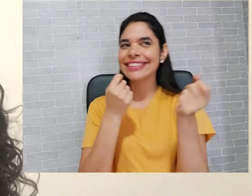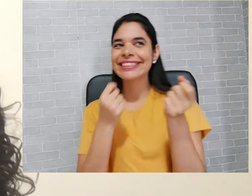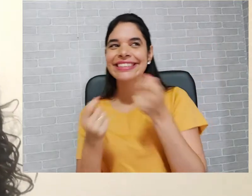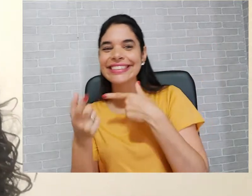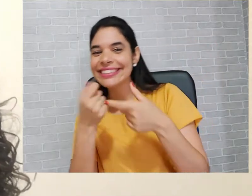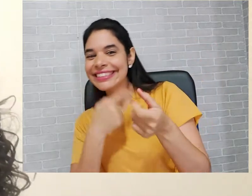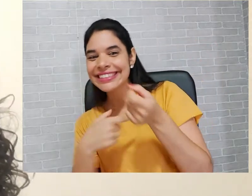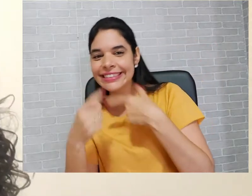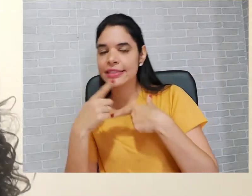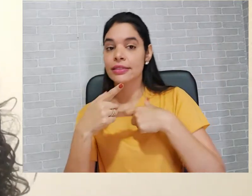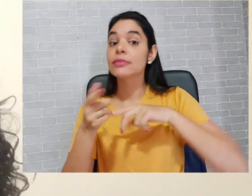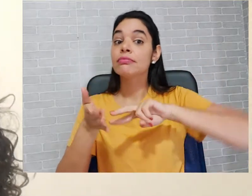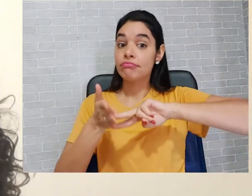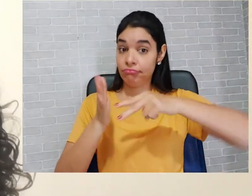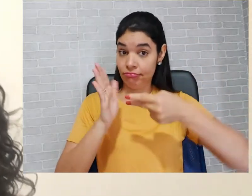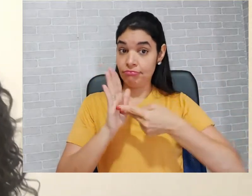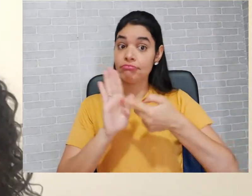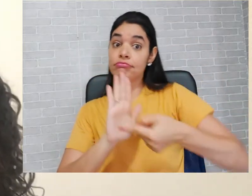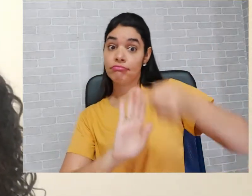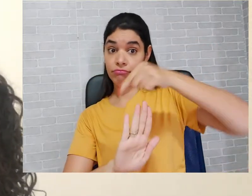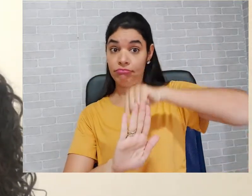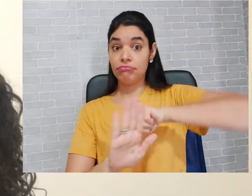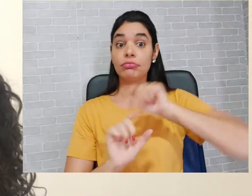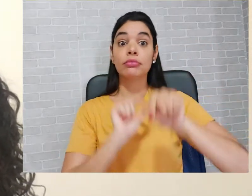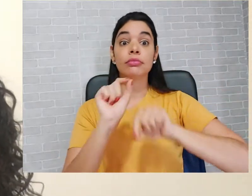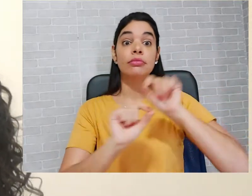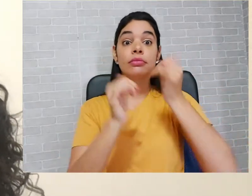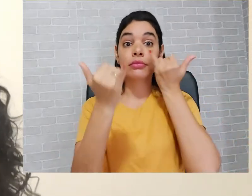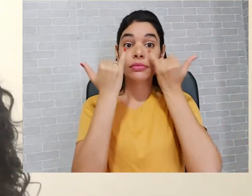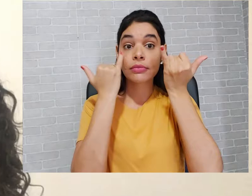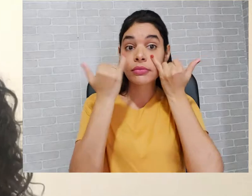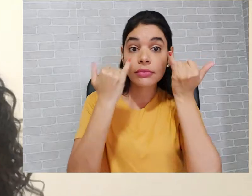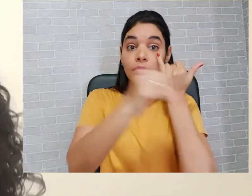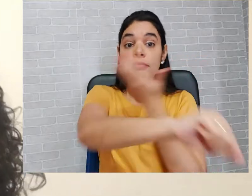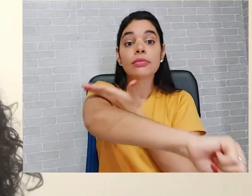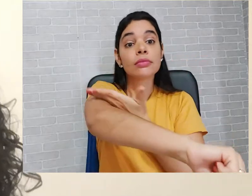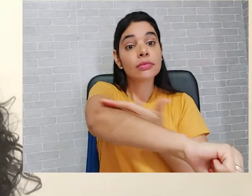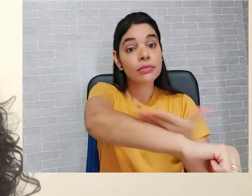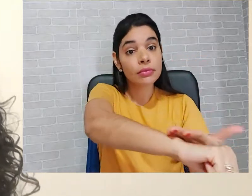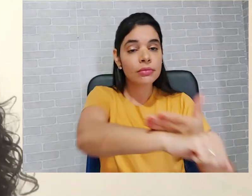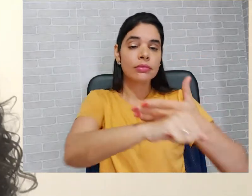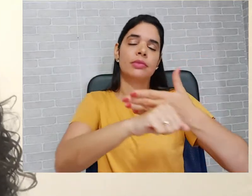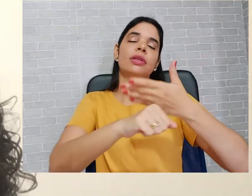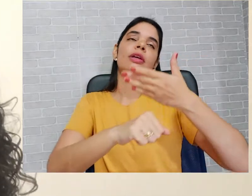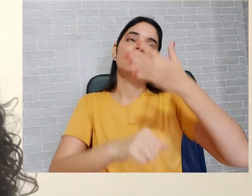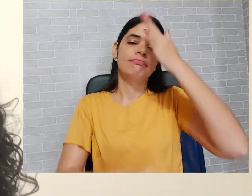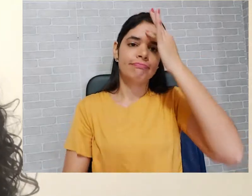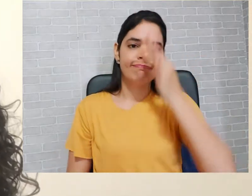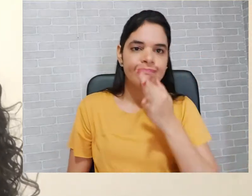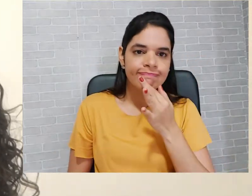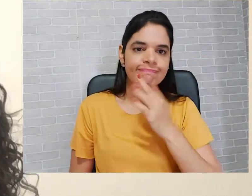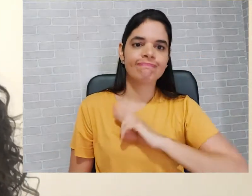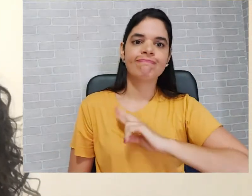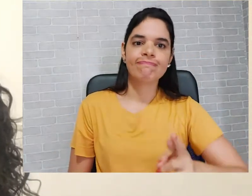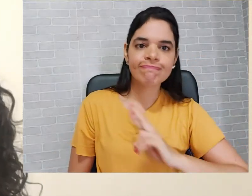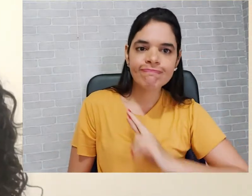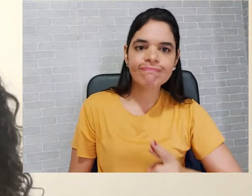divertir. Por um lado, eles trazem informações sobre costumes, tradições,